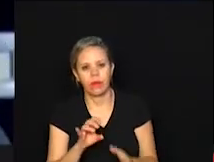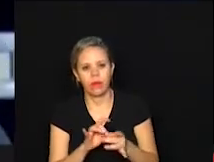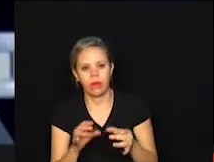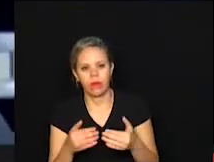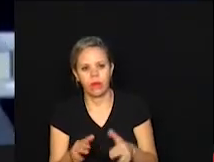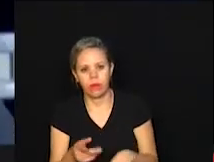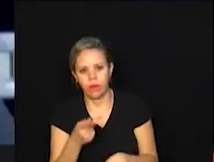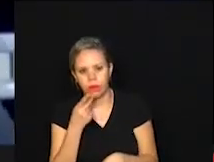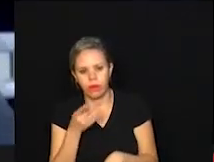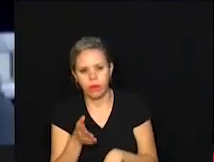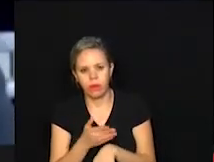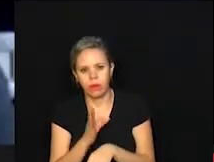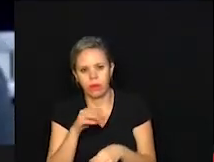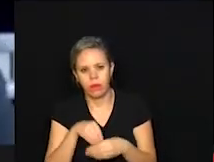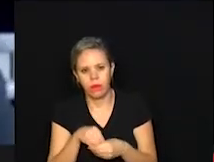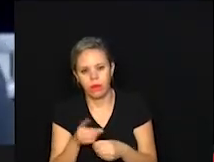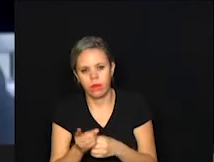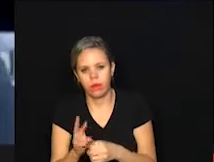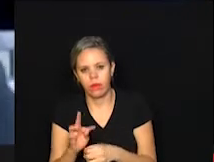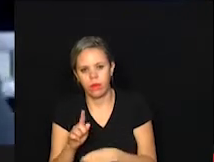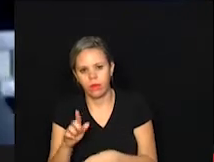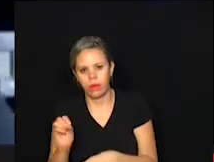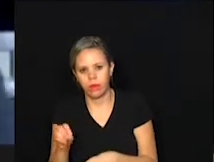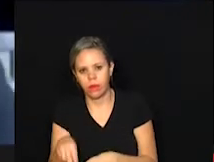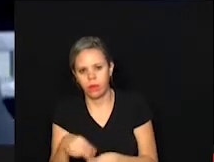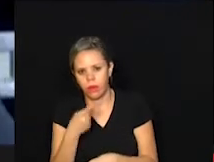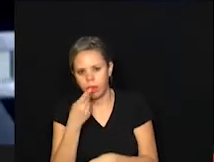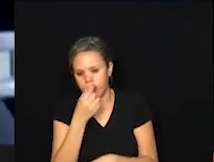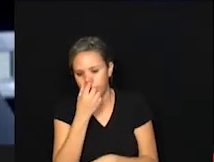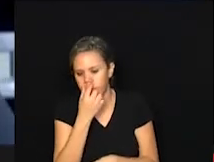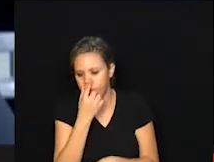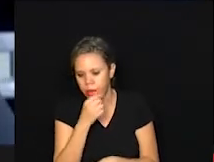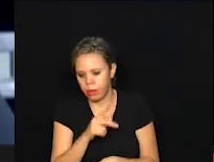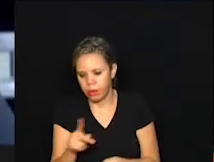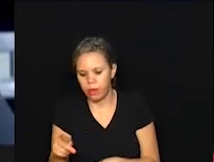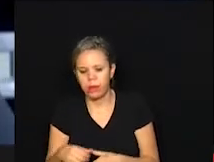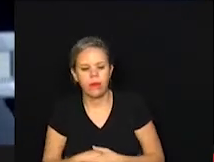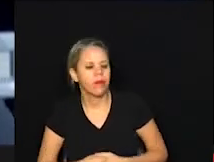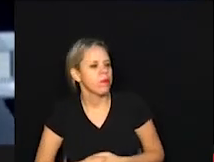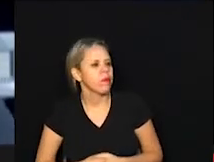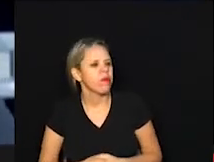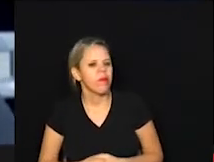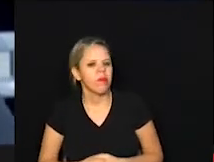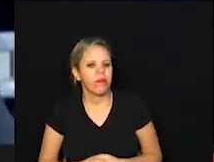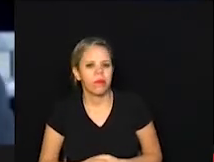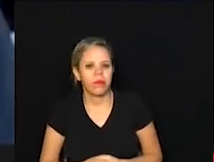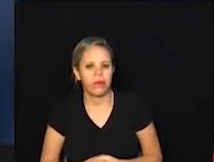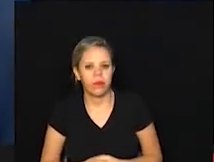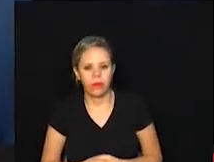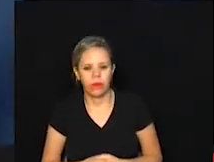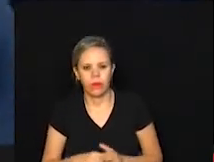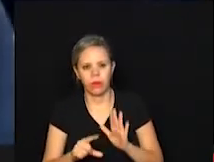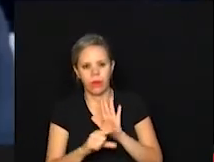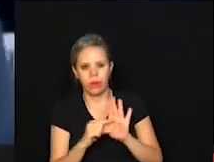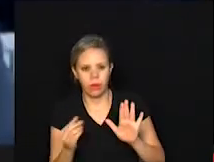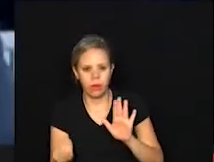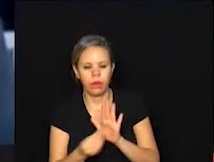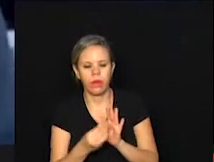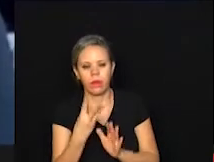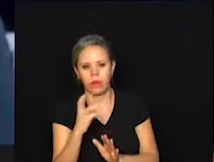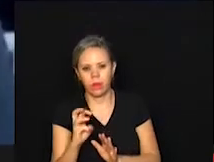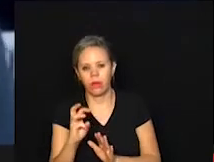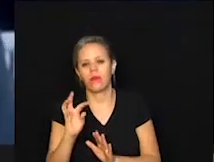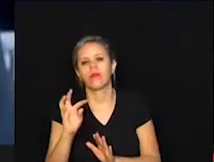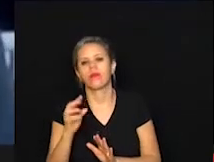no adendo que o Dr. Tagino fez, presidenta, a emenda 35 de